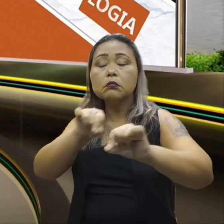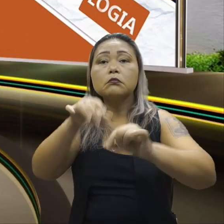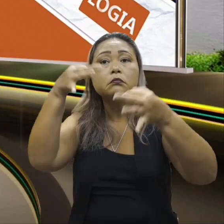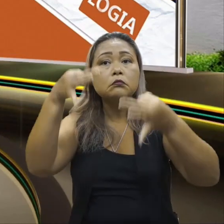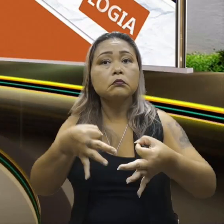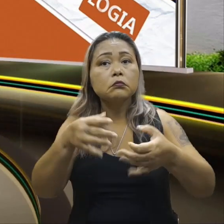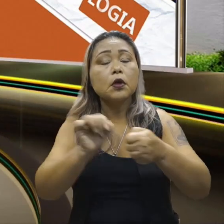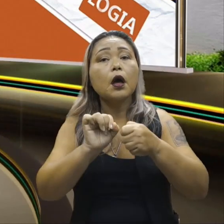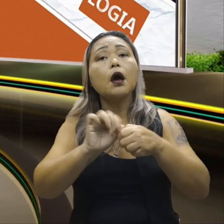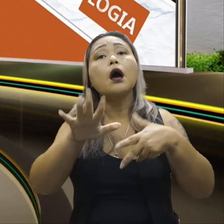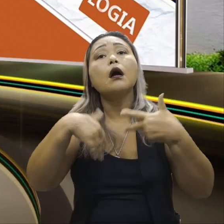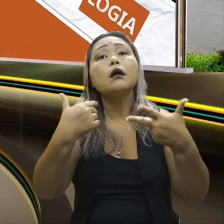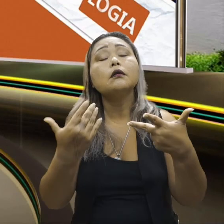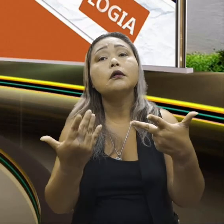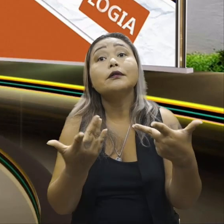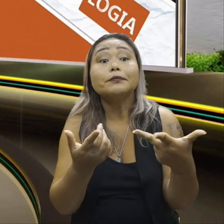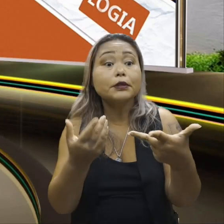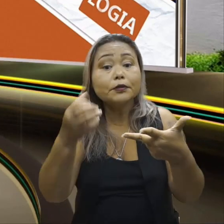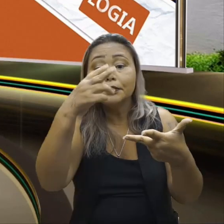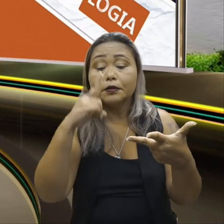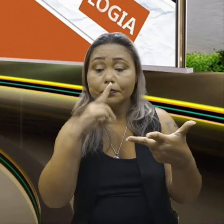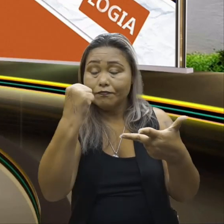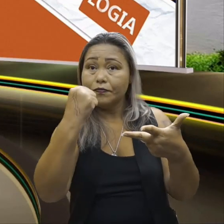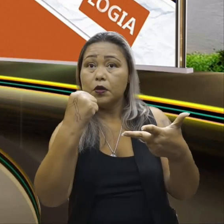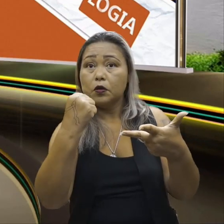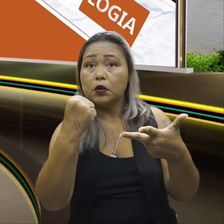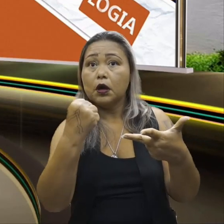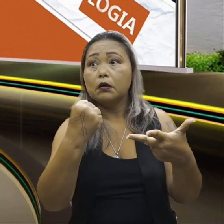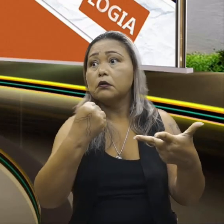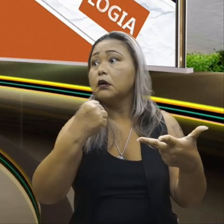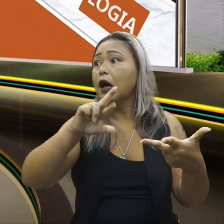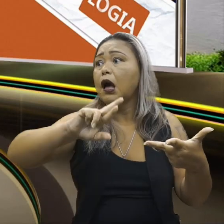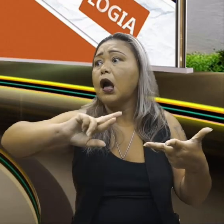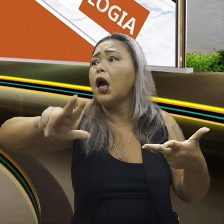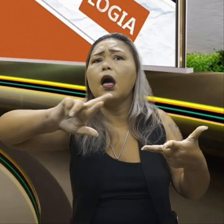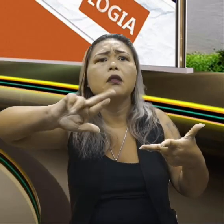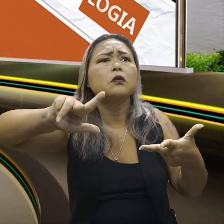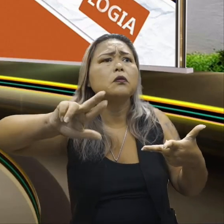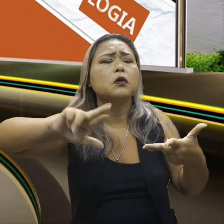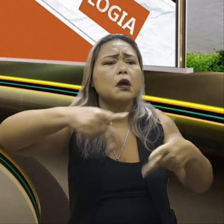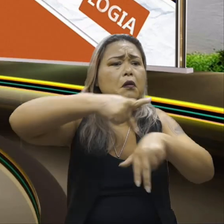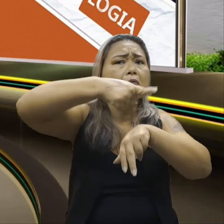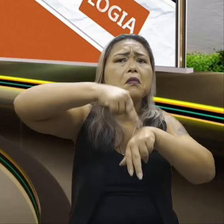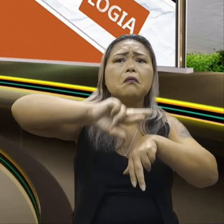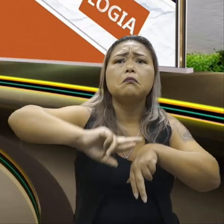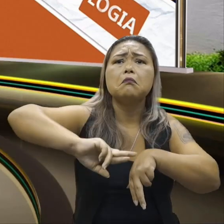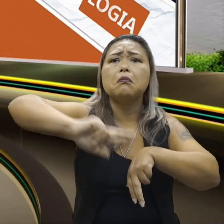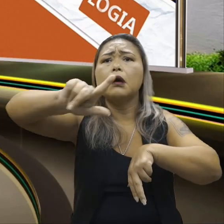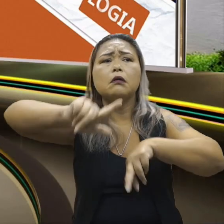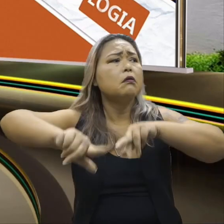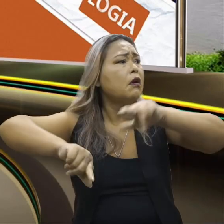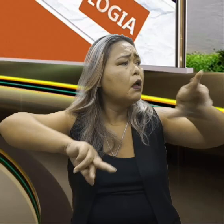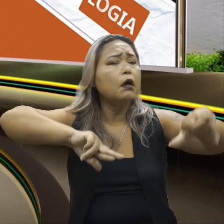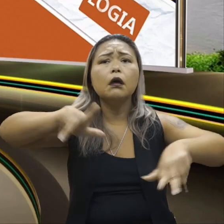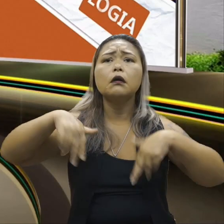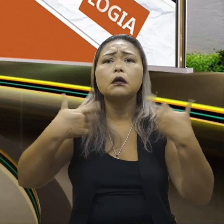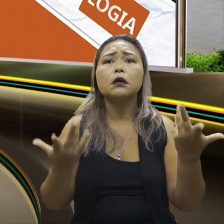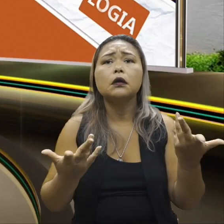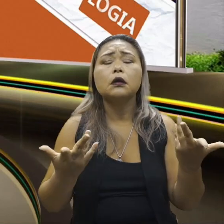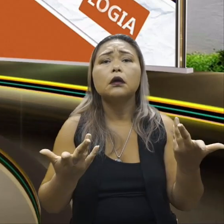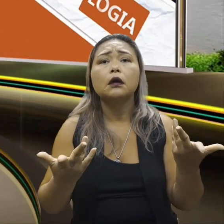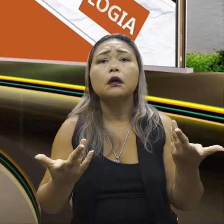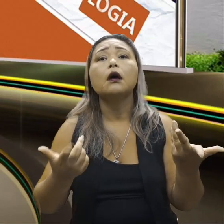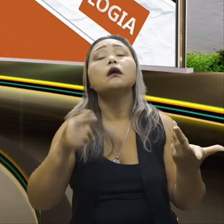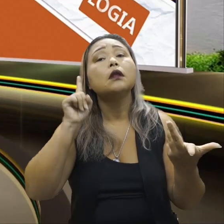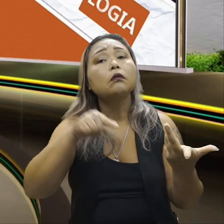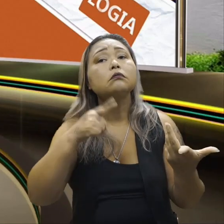se o poder não fosse assim. Se fosse cada um de um jeito, cada país inventasse a sua forma, tá? Essa ideia